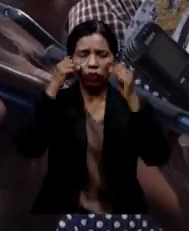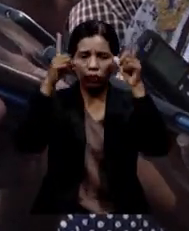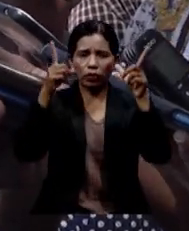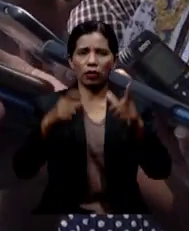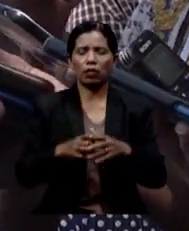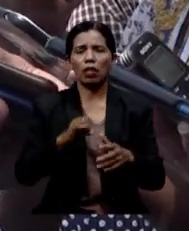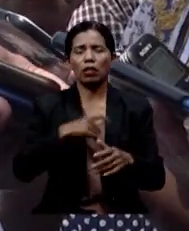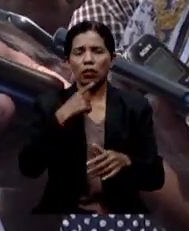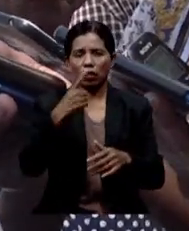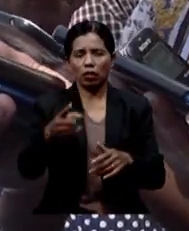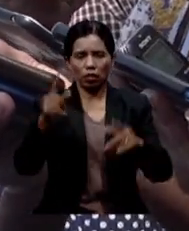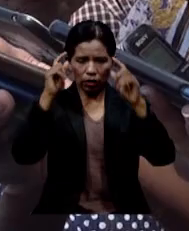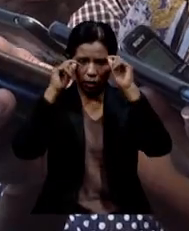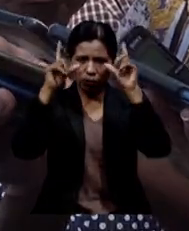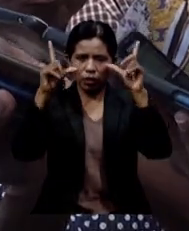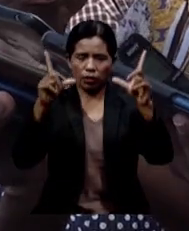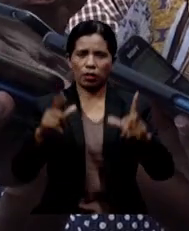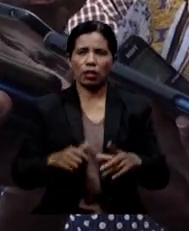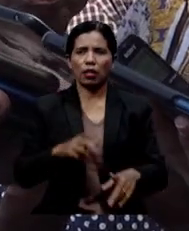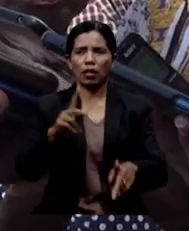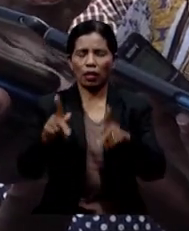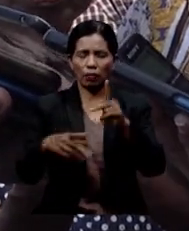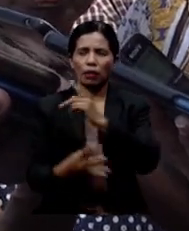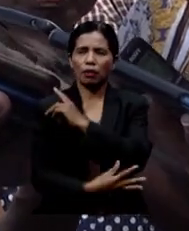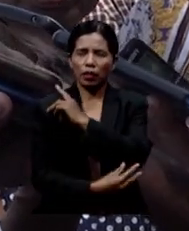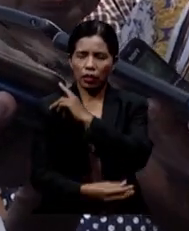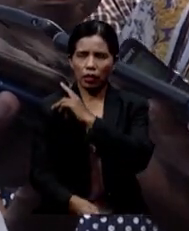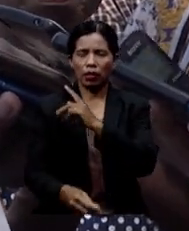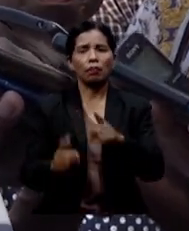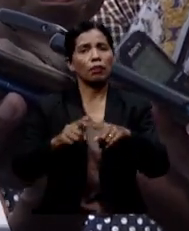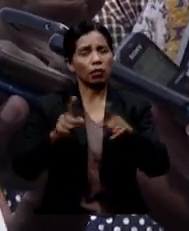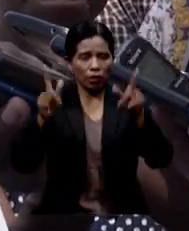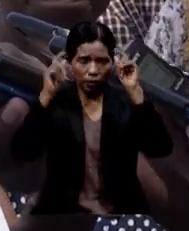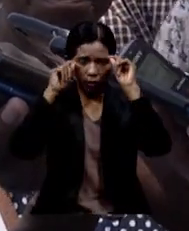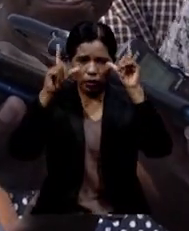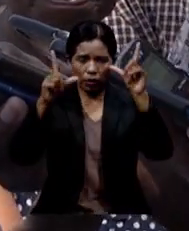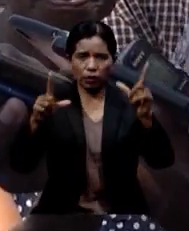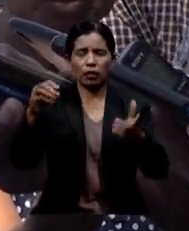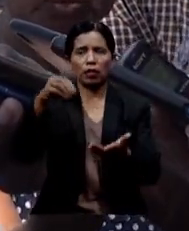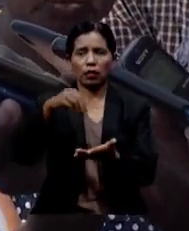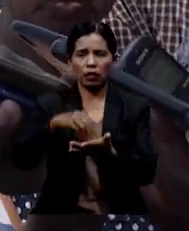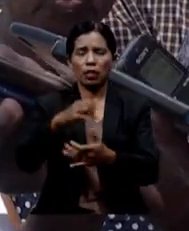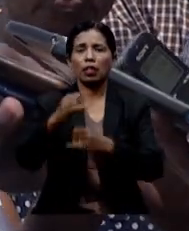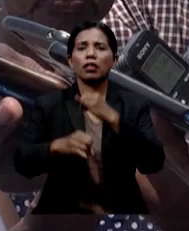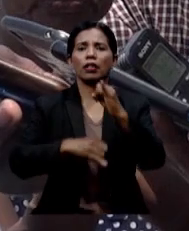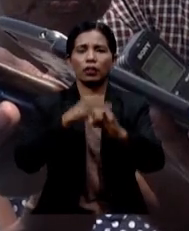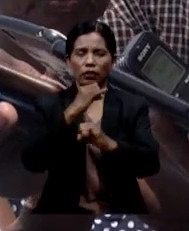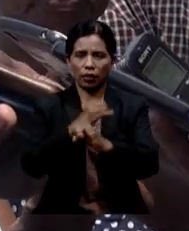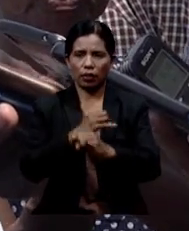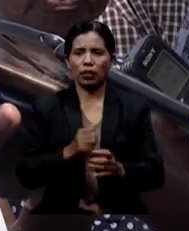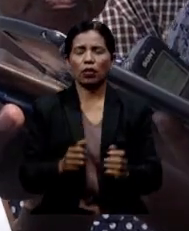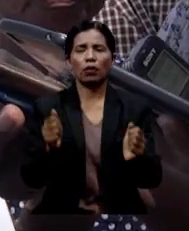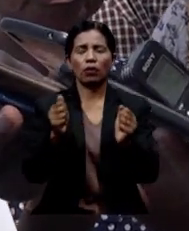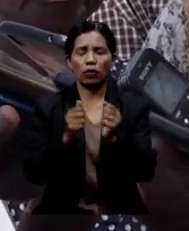tenho Timor-Leste, é até aqui, como é Timor-Leste, investidor internacional. Eu